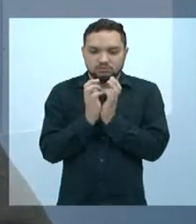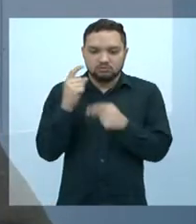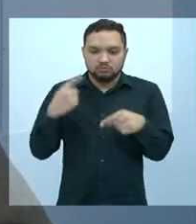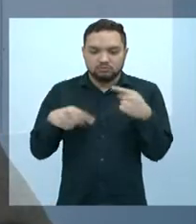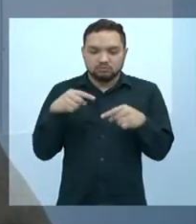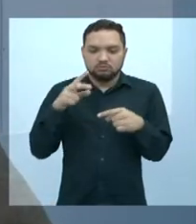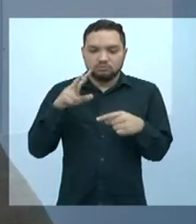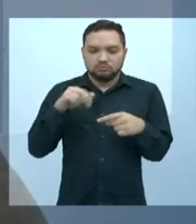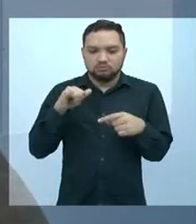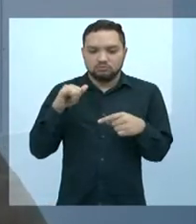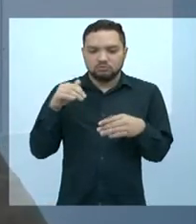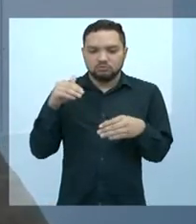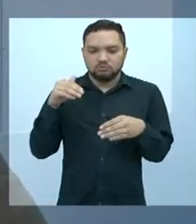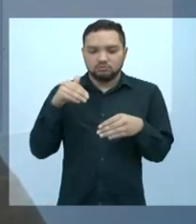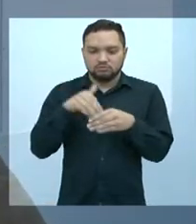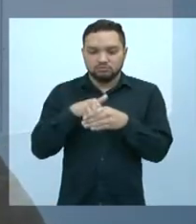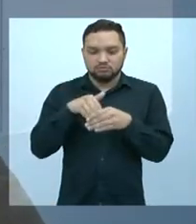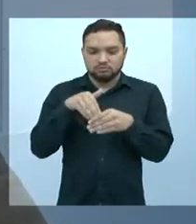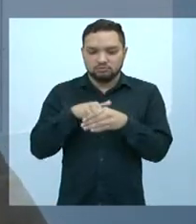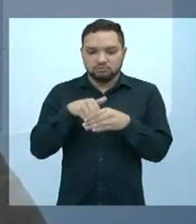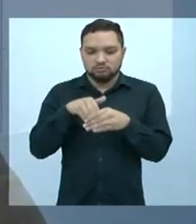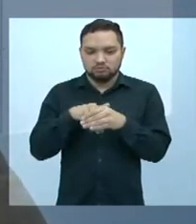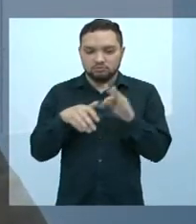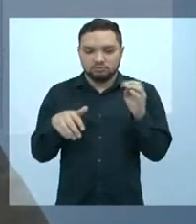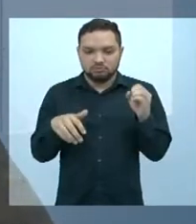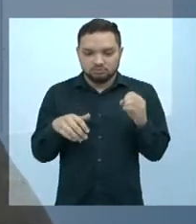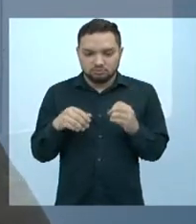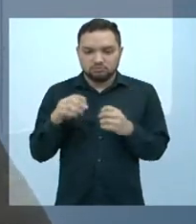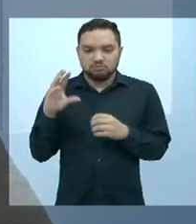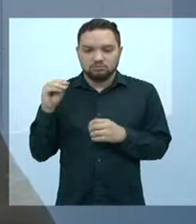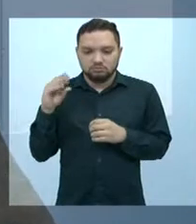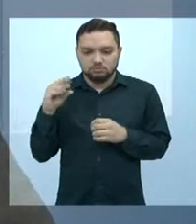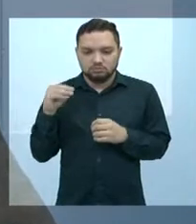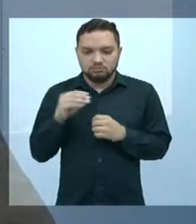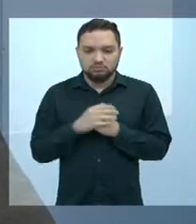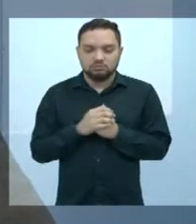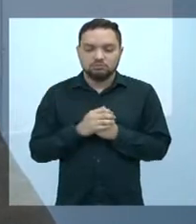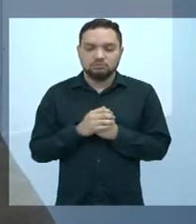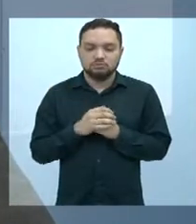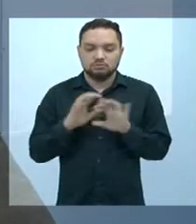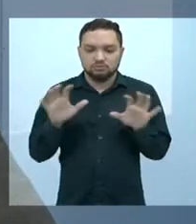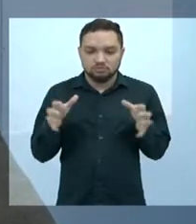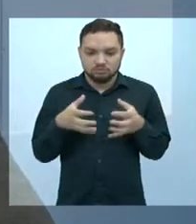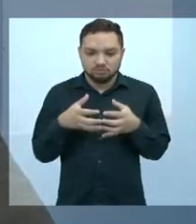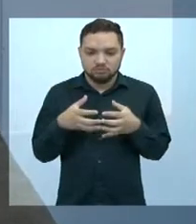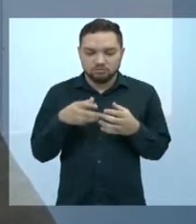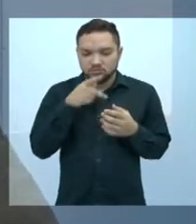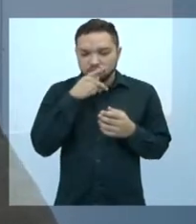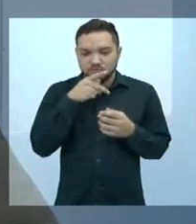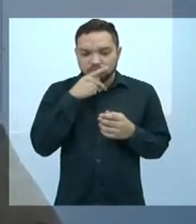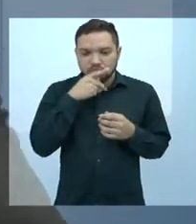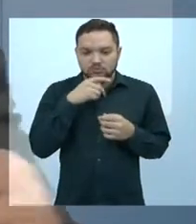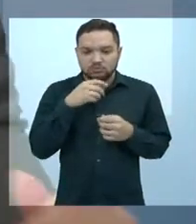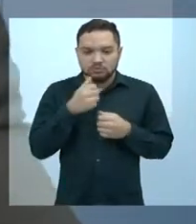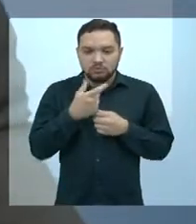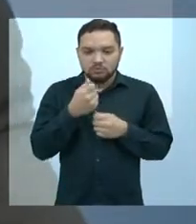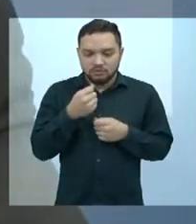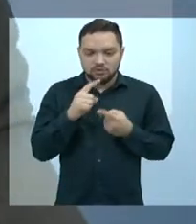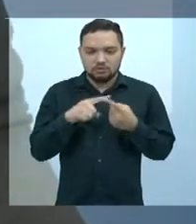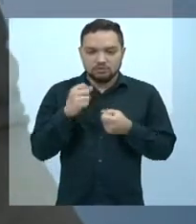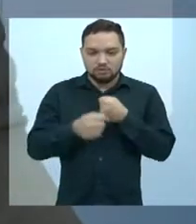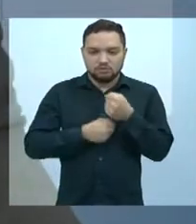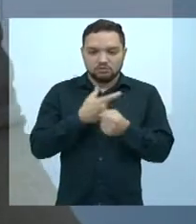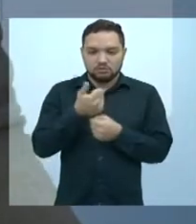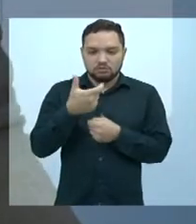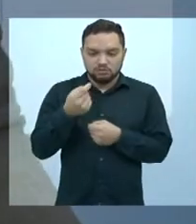volte ser o tassismo e o cirismo junto, marchando numa chapa majoritária em 2020 e em 2022.